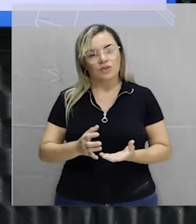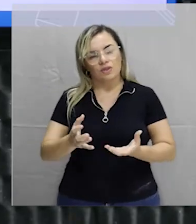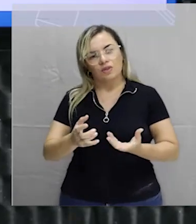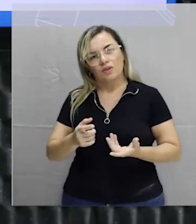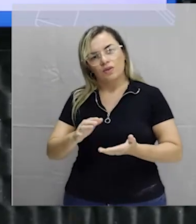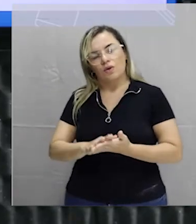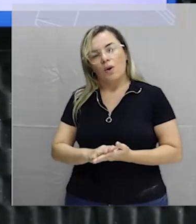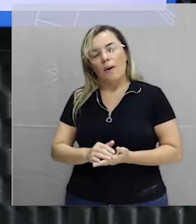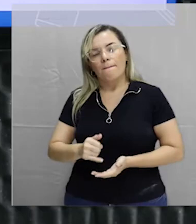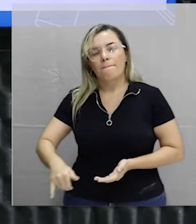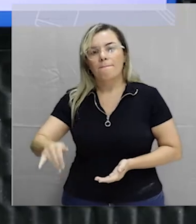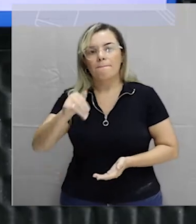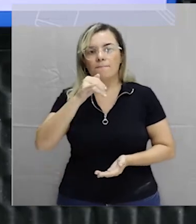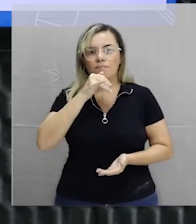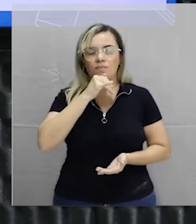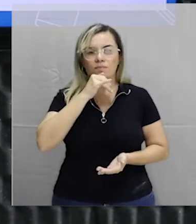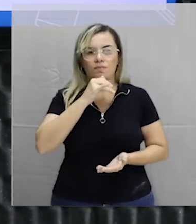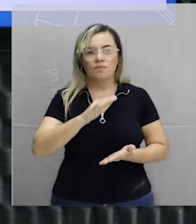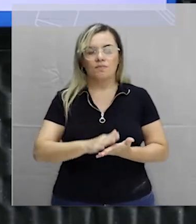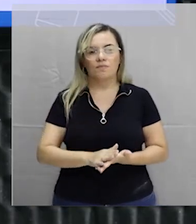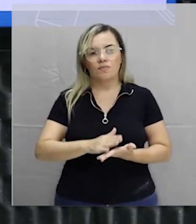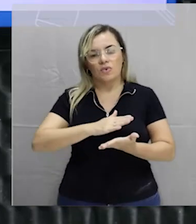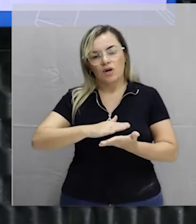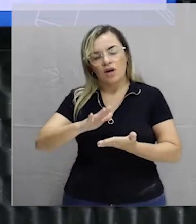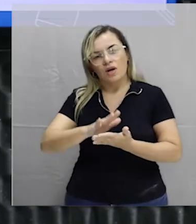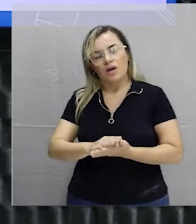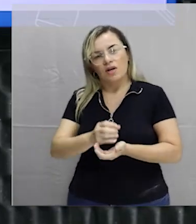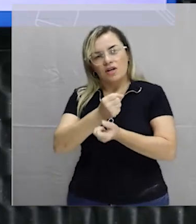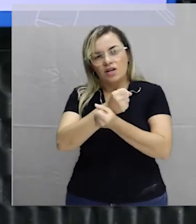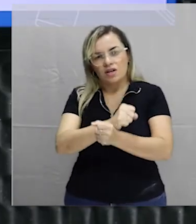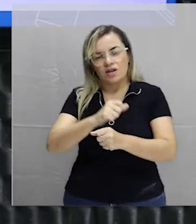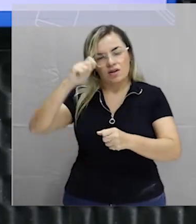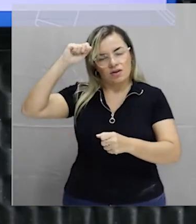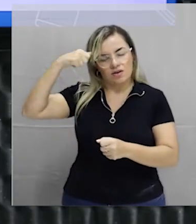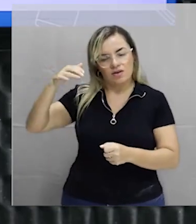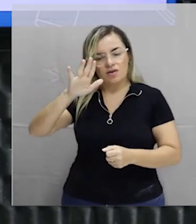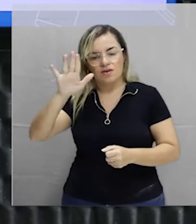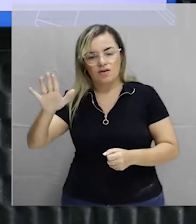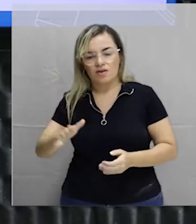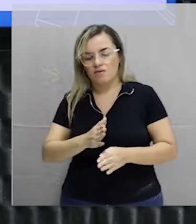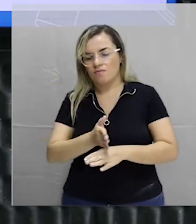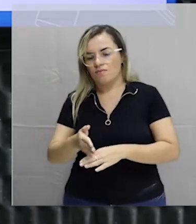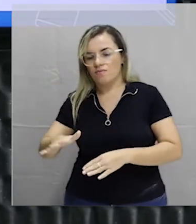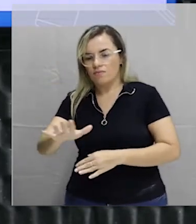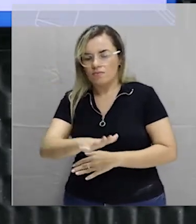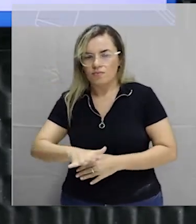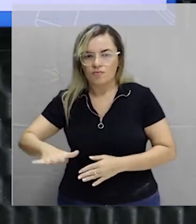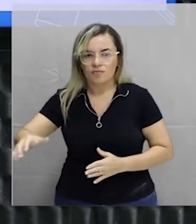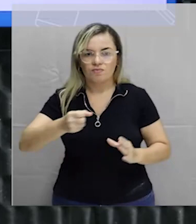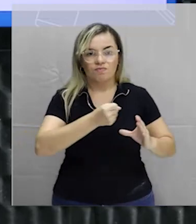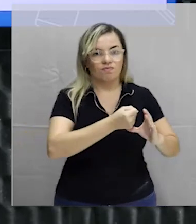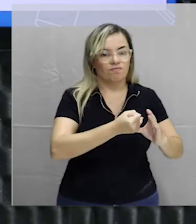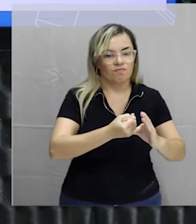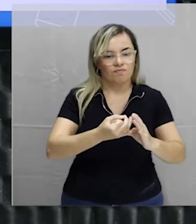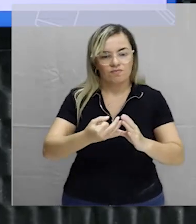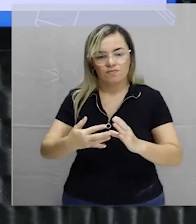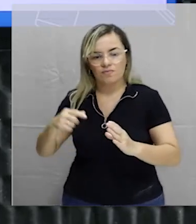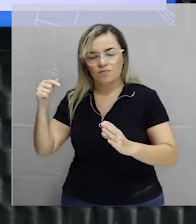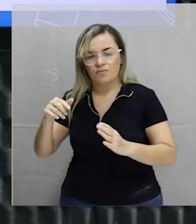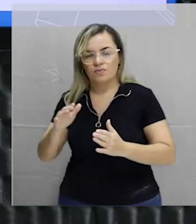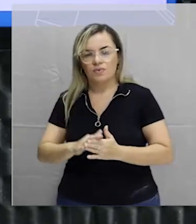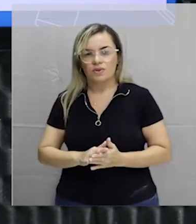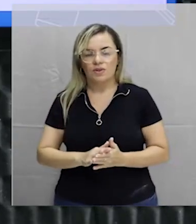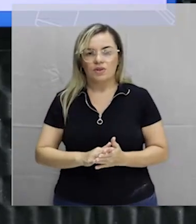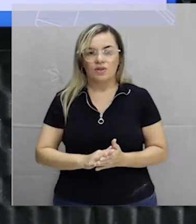enviar, por exemplo, escravos africanos para a região em grande quantidade e